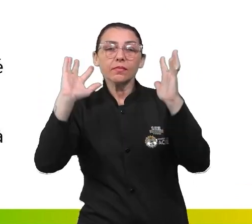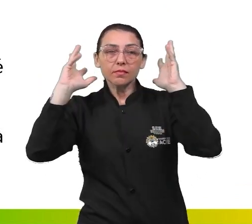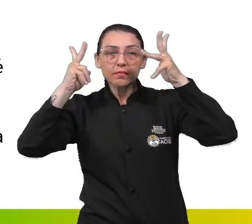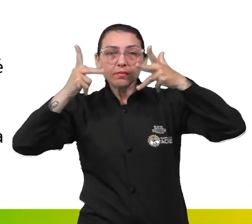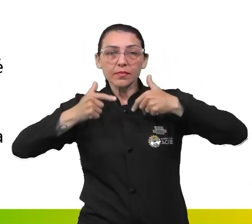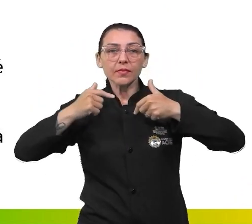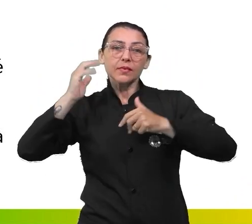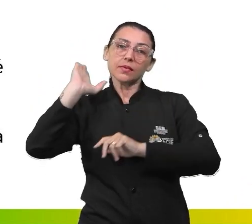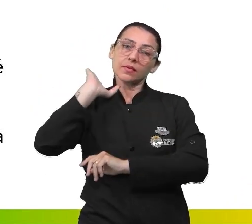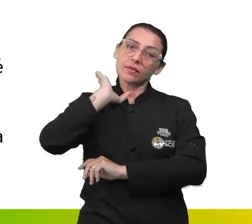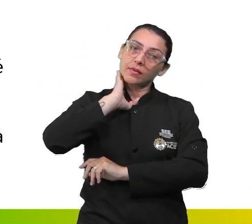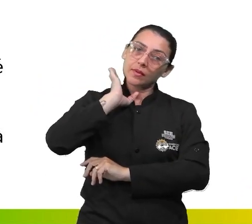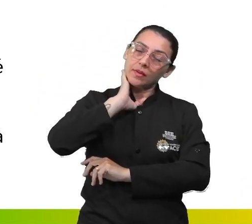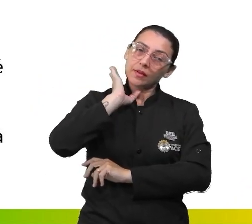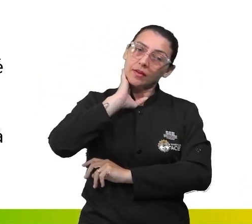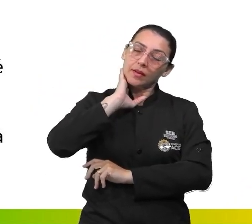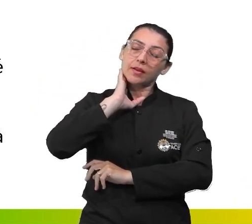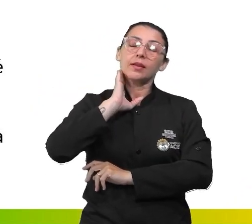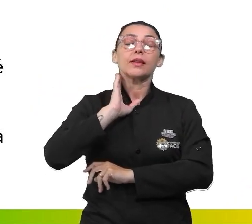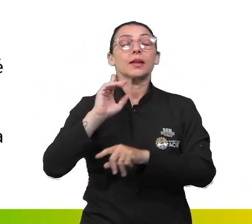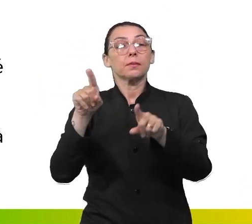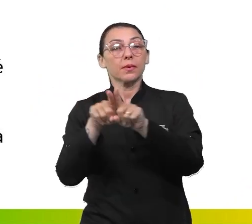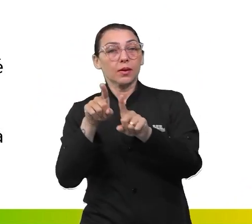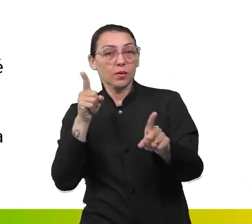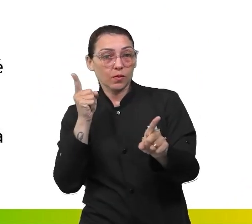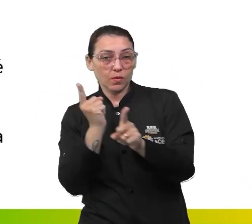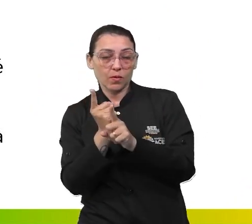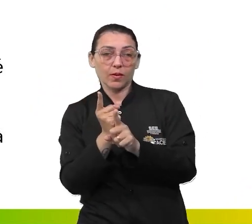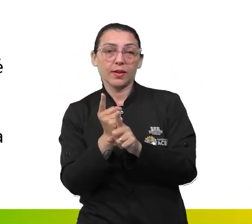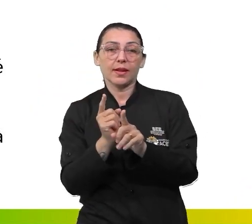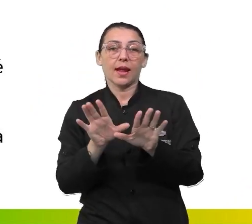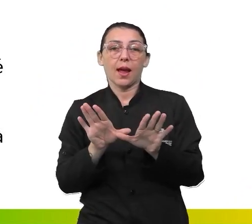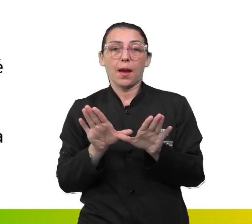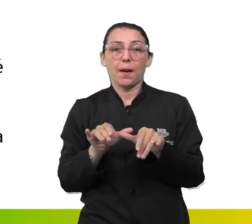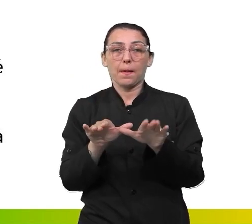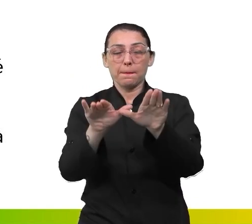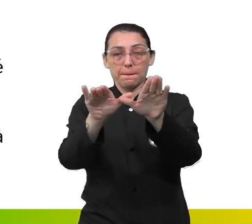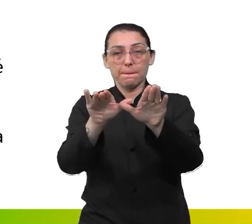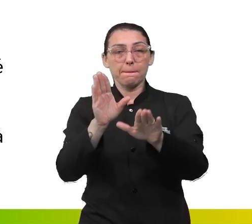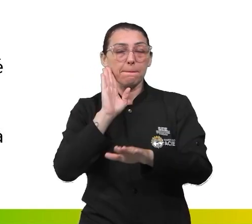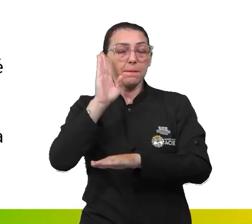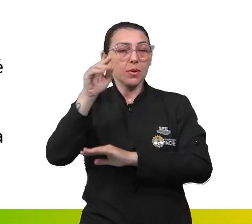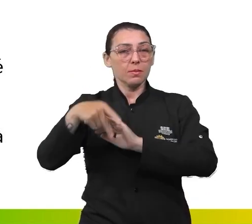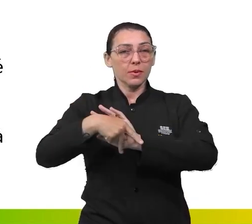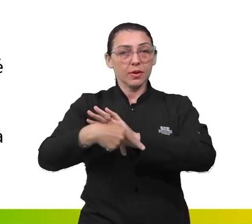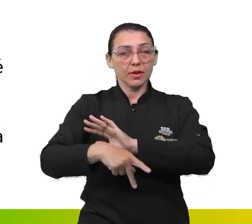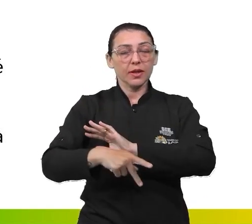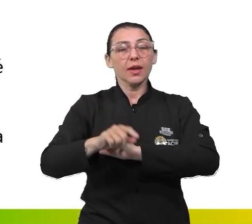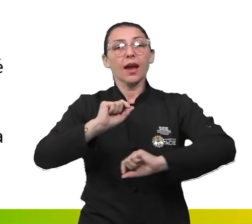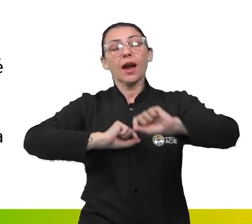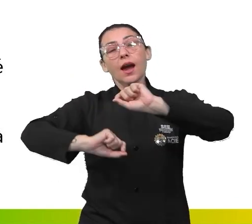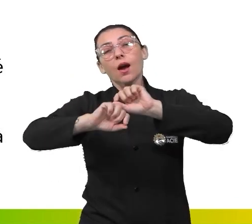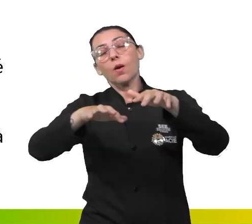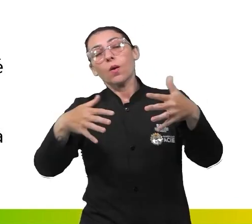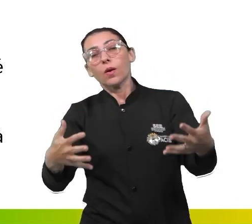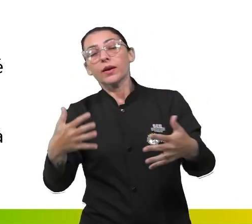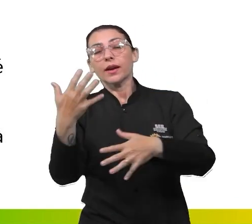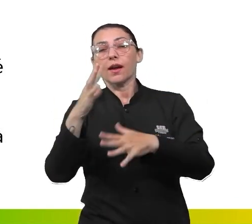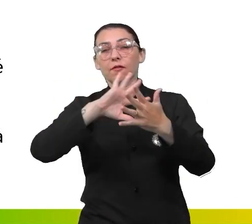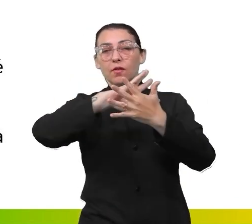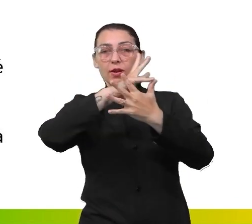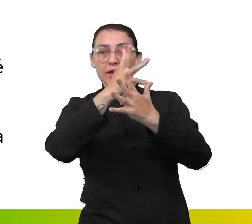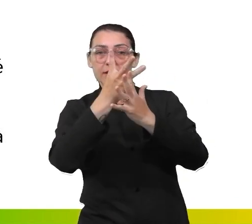onça, preguiça. A gente vai encontrar também aves exóticas, principalmente aqui na parte da